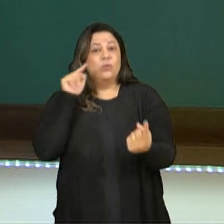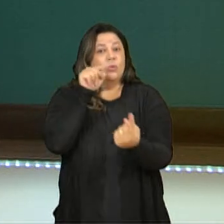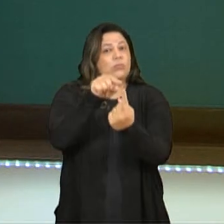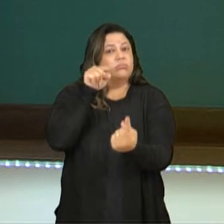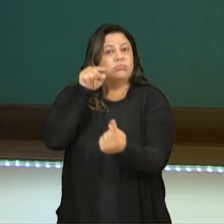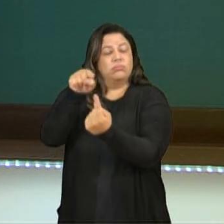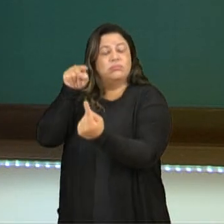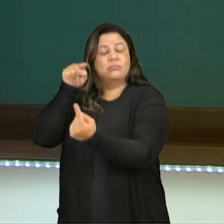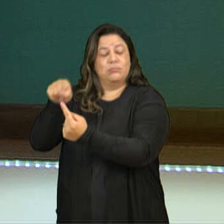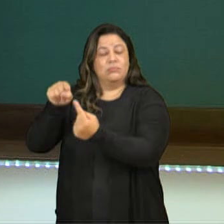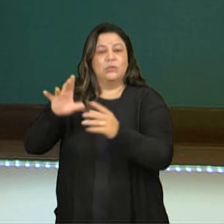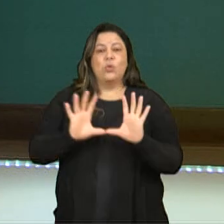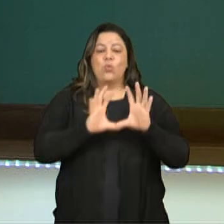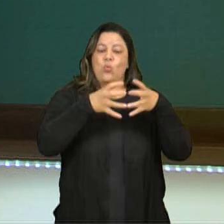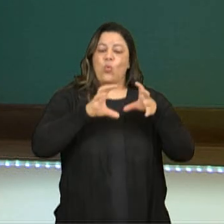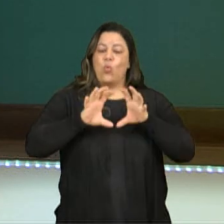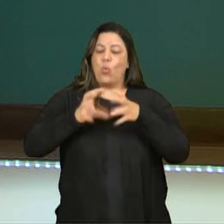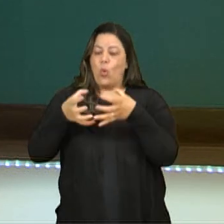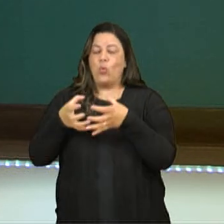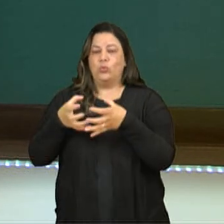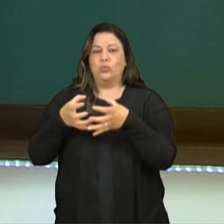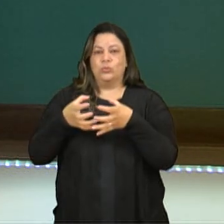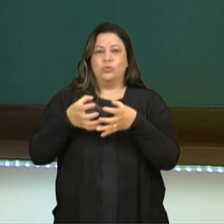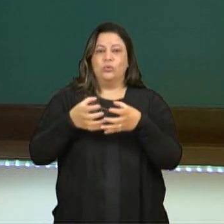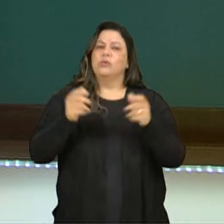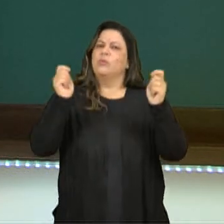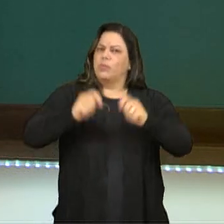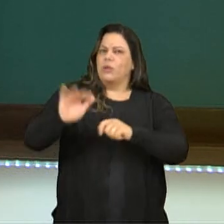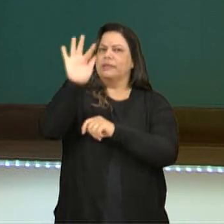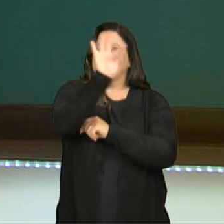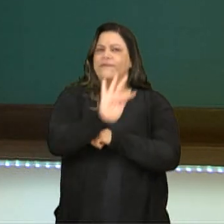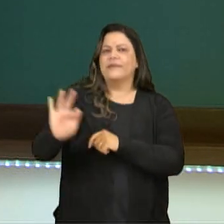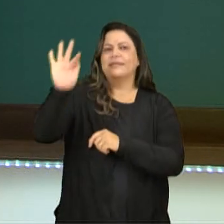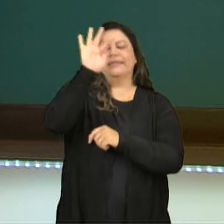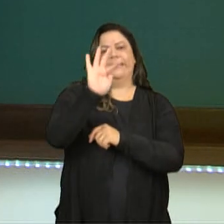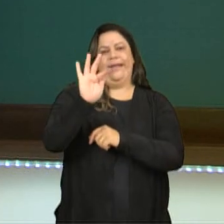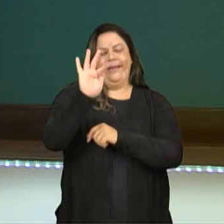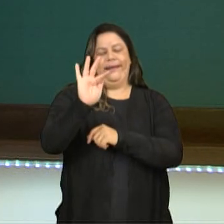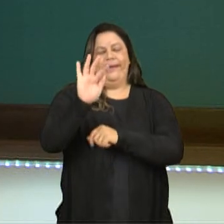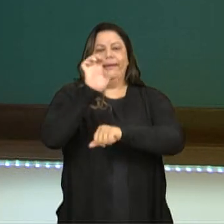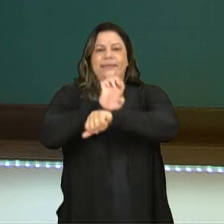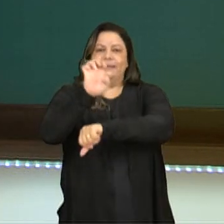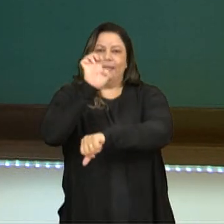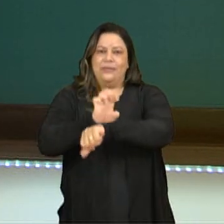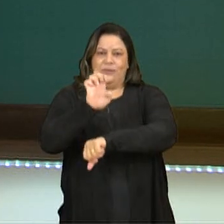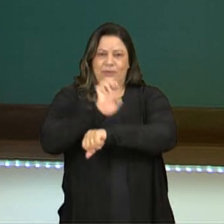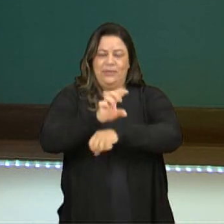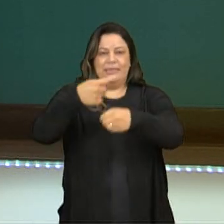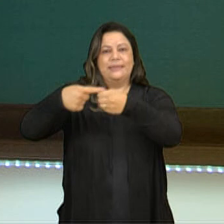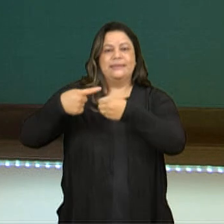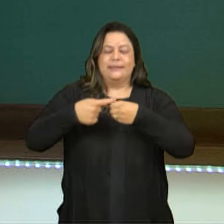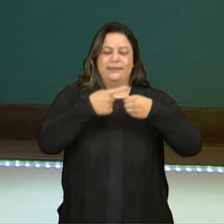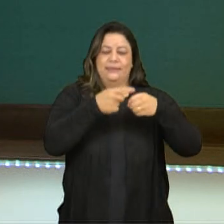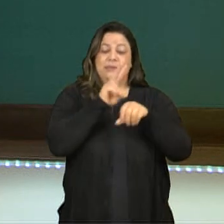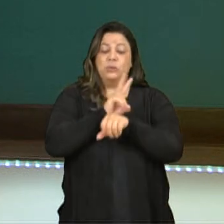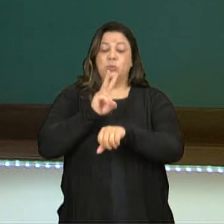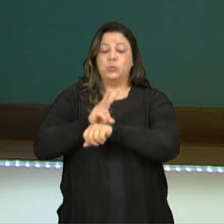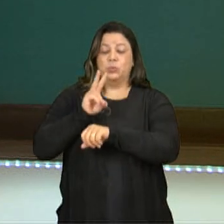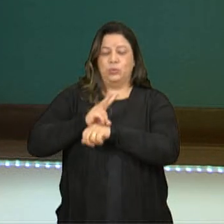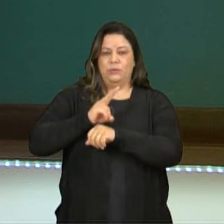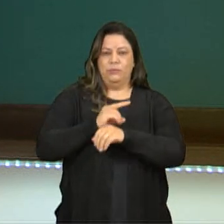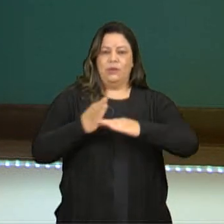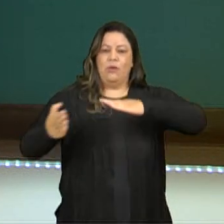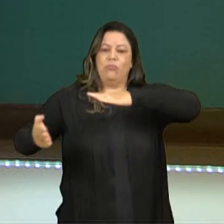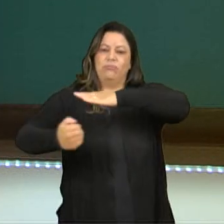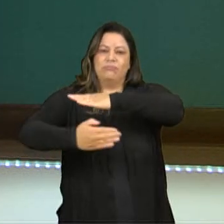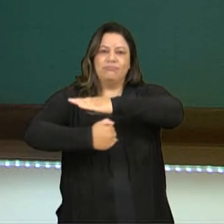um conjunto de unidades que podem ser federais, estaduais e municipais, e para preservar a biodiversidade.